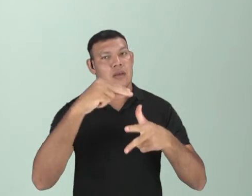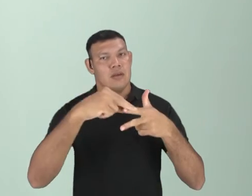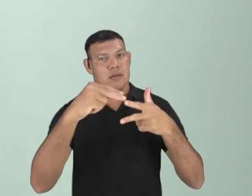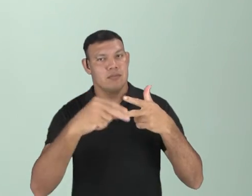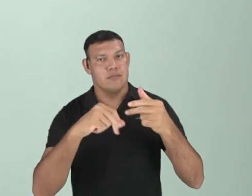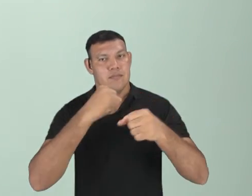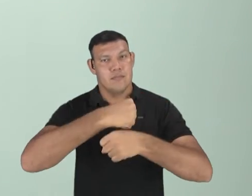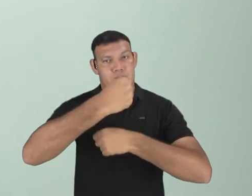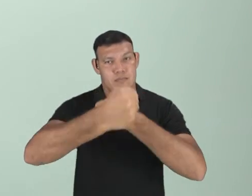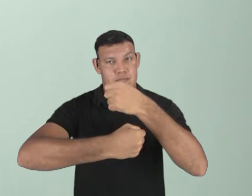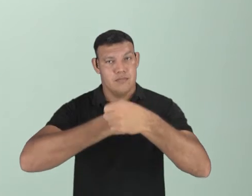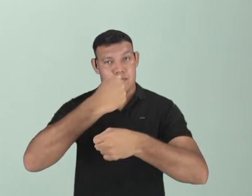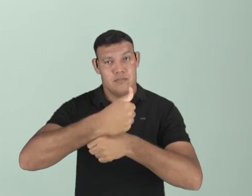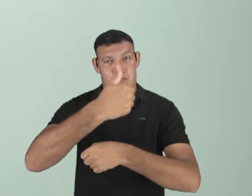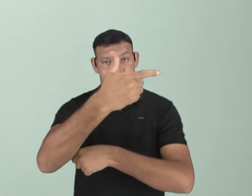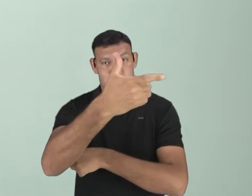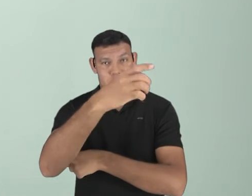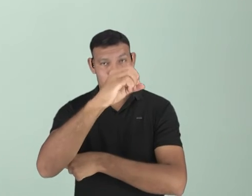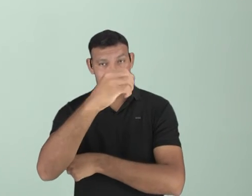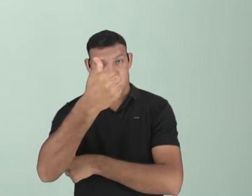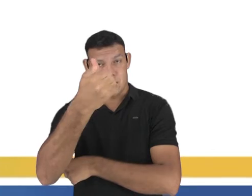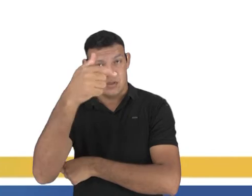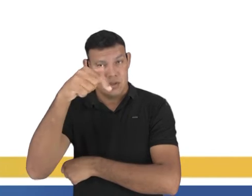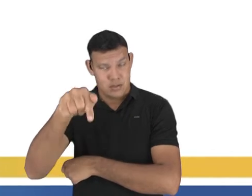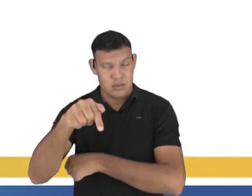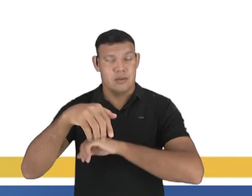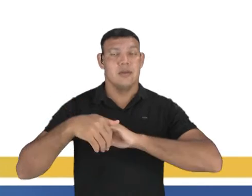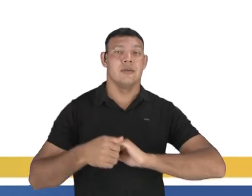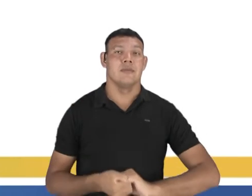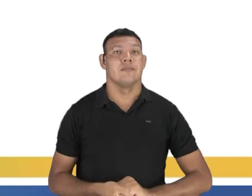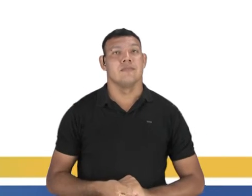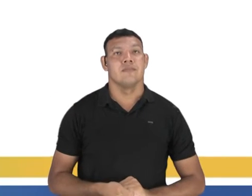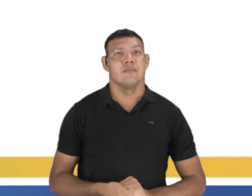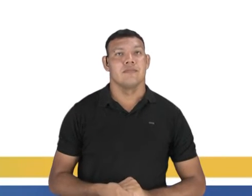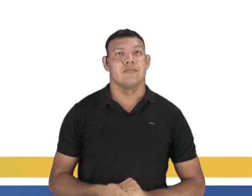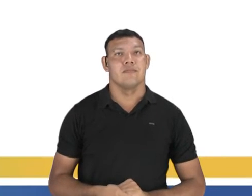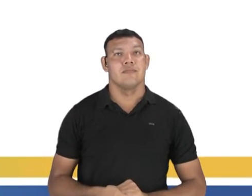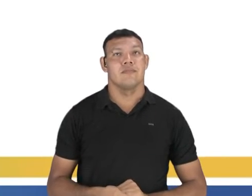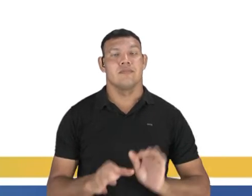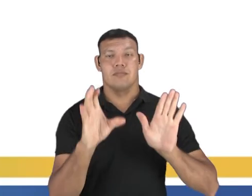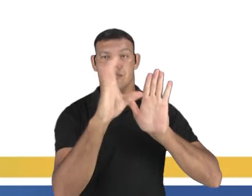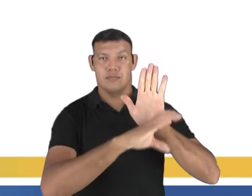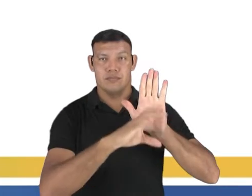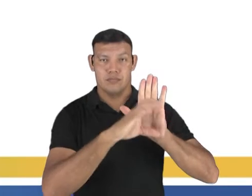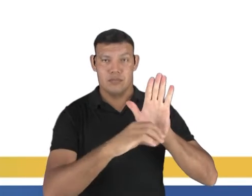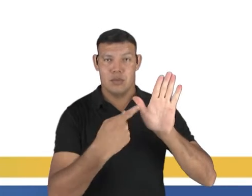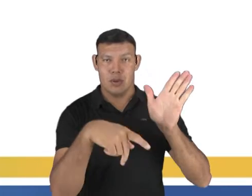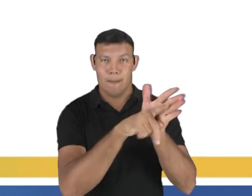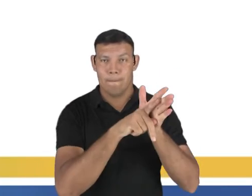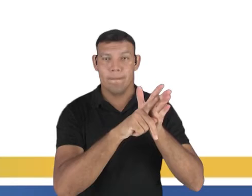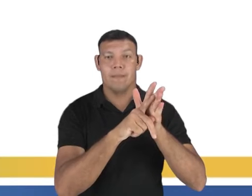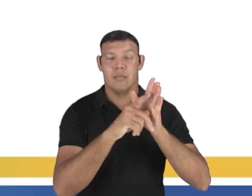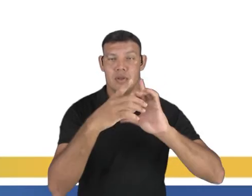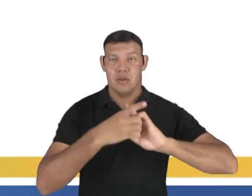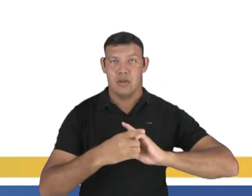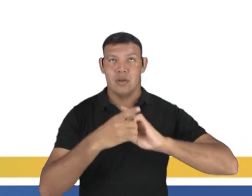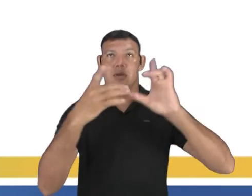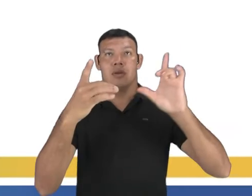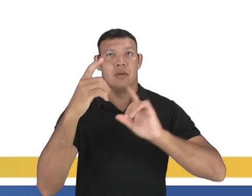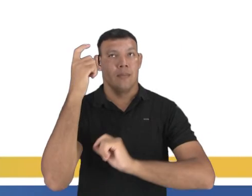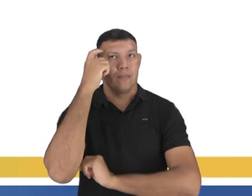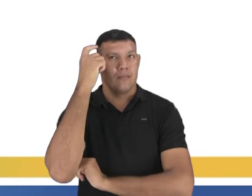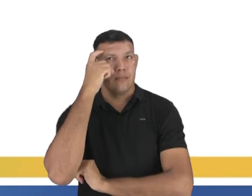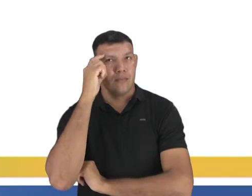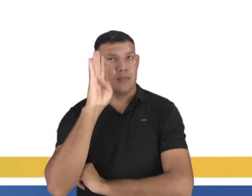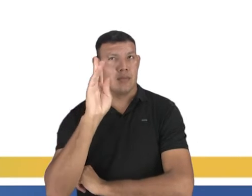de 2017 esta questão. O conceito de democracia no pensamento de